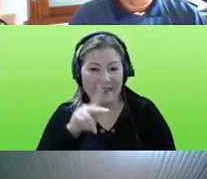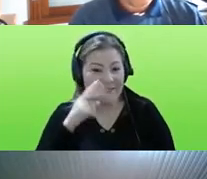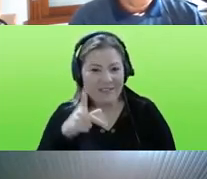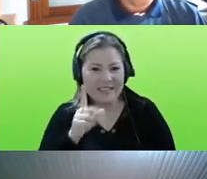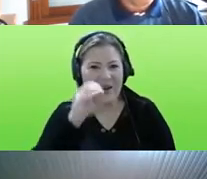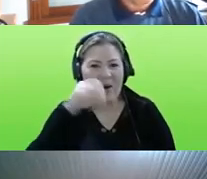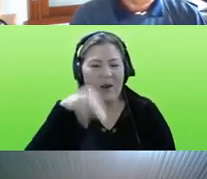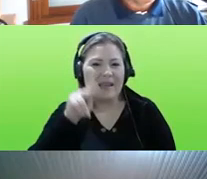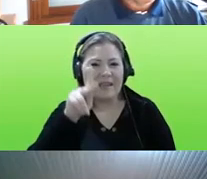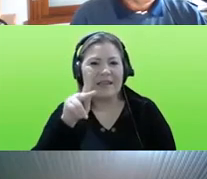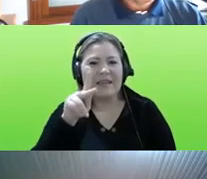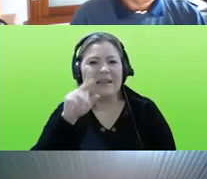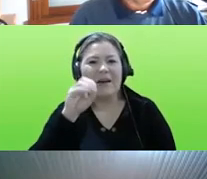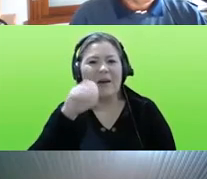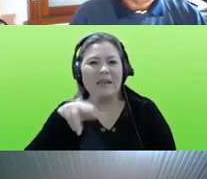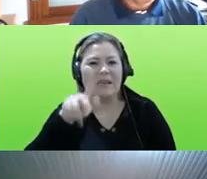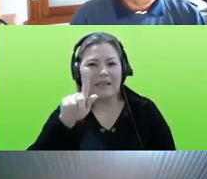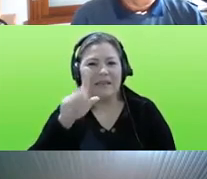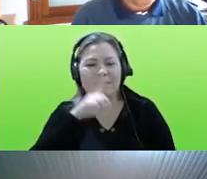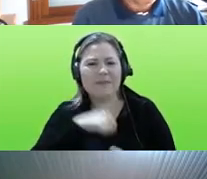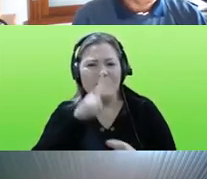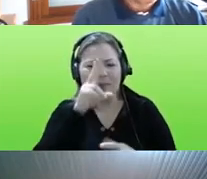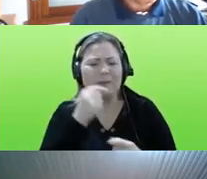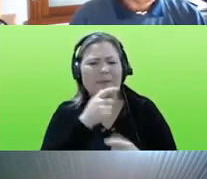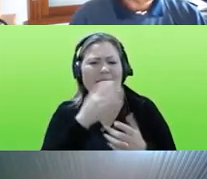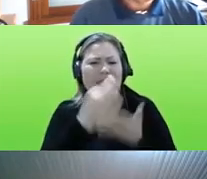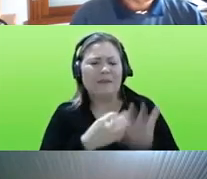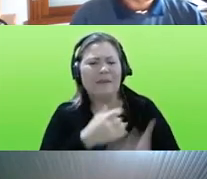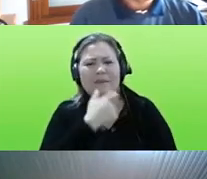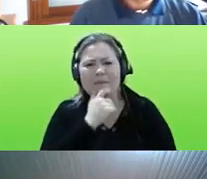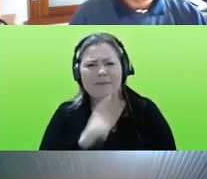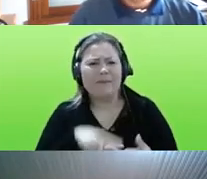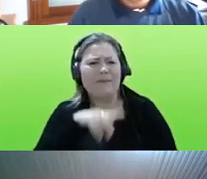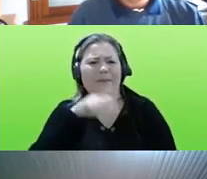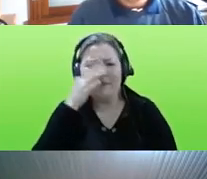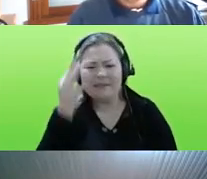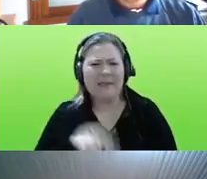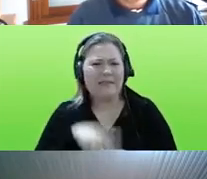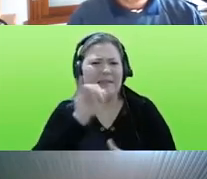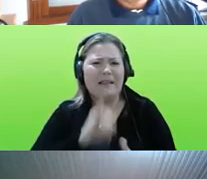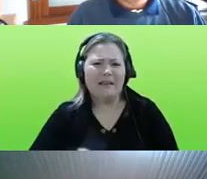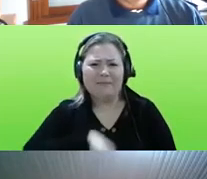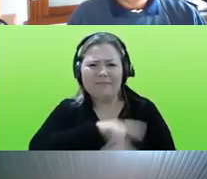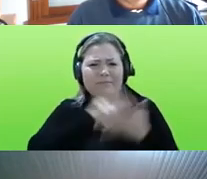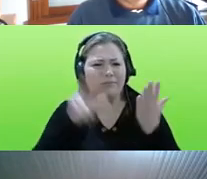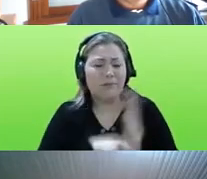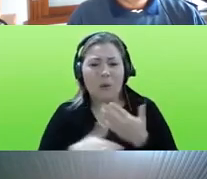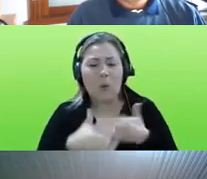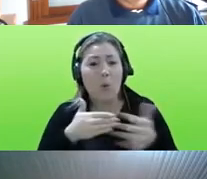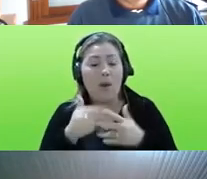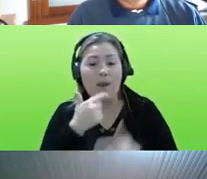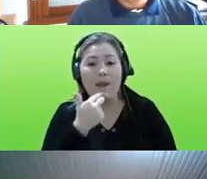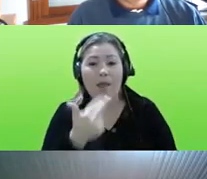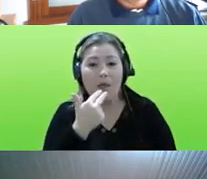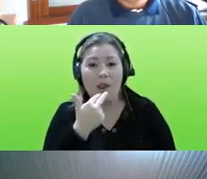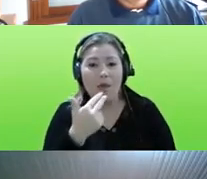em alemão, francês, inglês, espanhol, italiano. Vocês imaginem qualquer língua que tenha